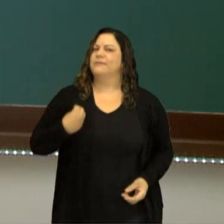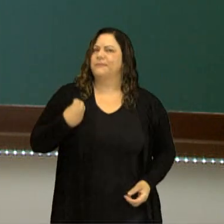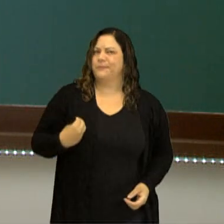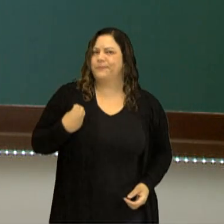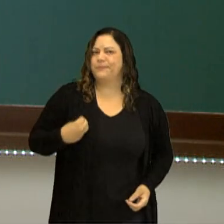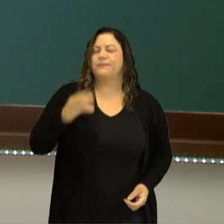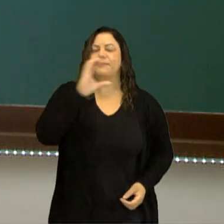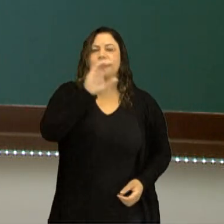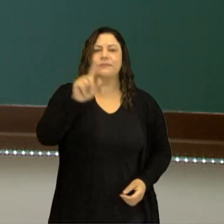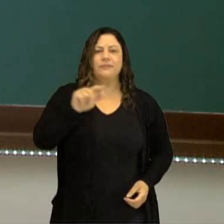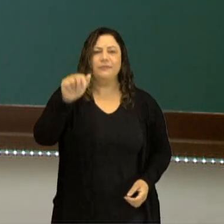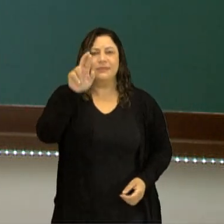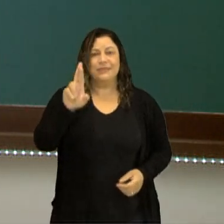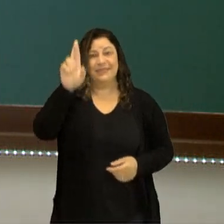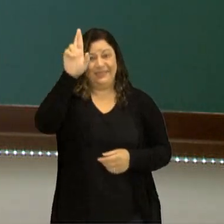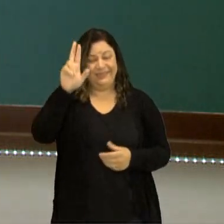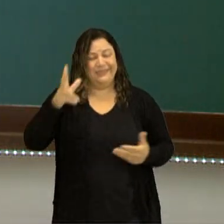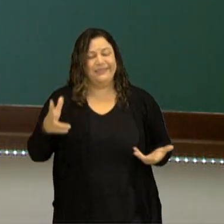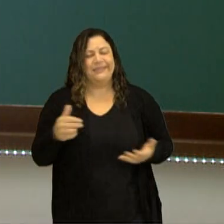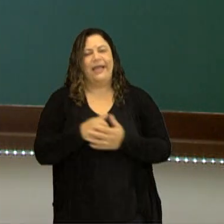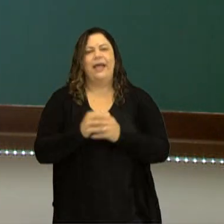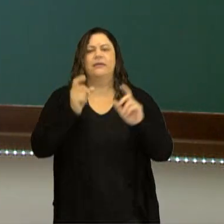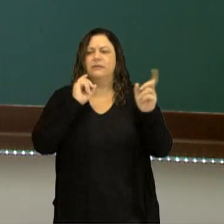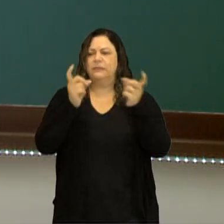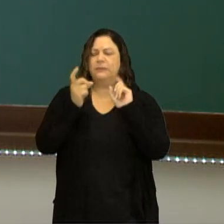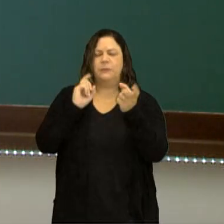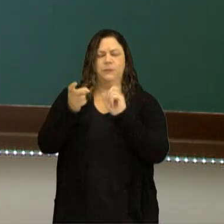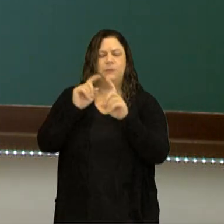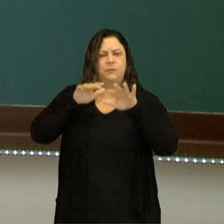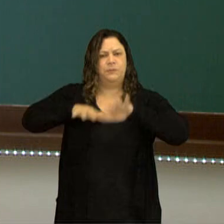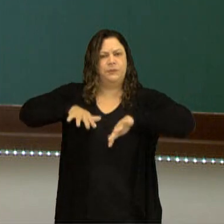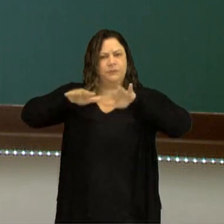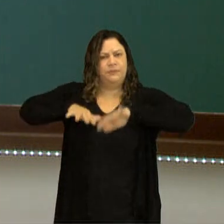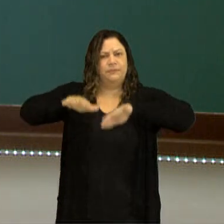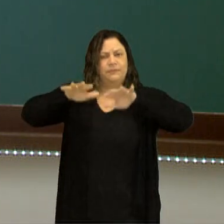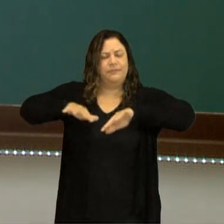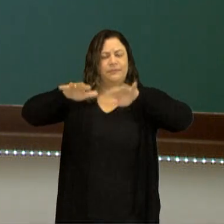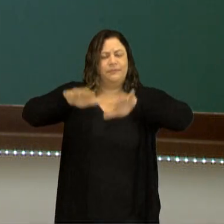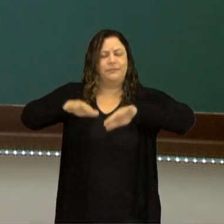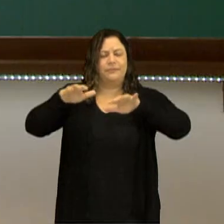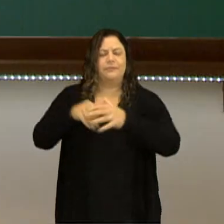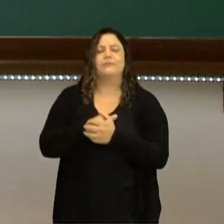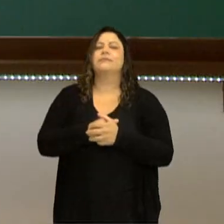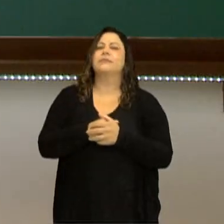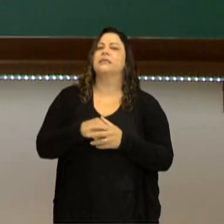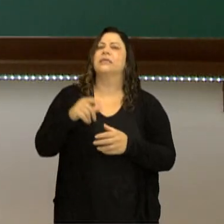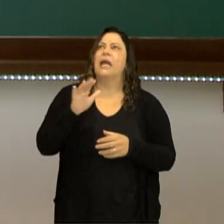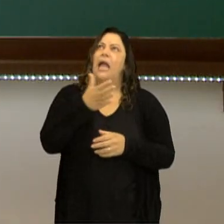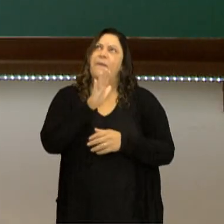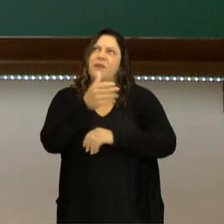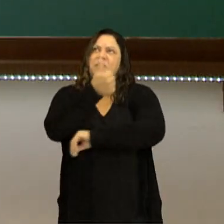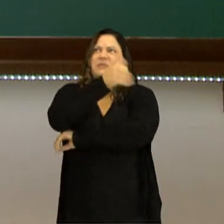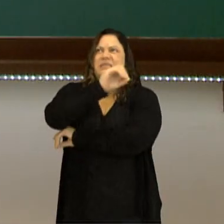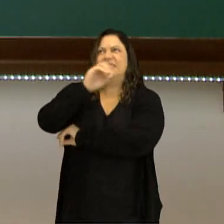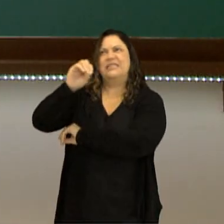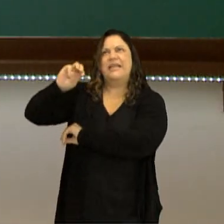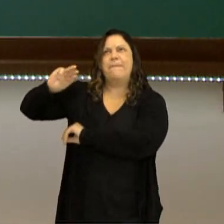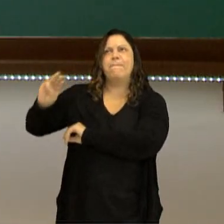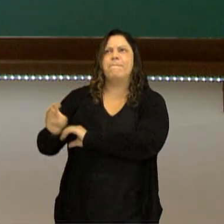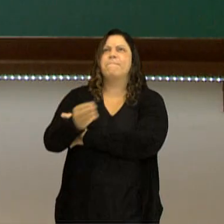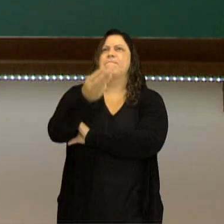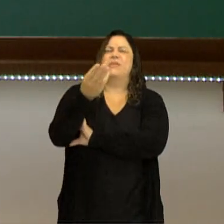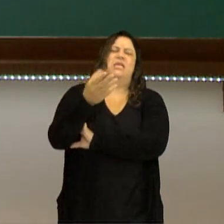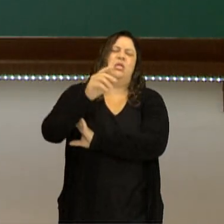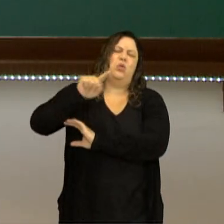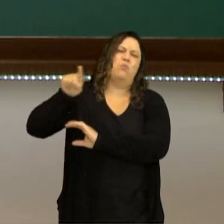Nicolau II. Lá reuniram-se nesse protesto, né, tem alguns dados que dizem que são 100 milhões de pessoas, 100